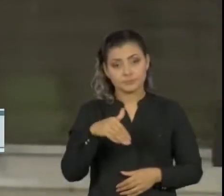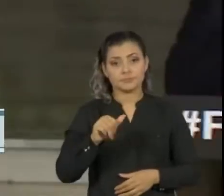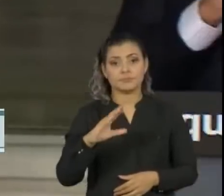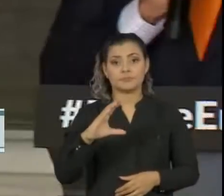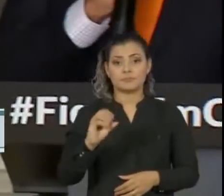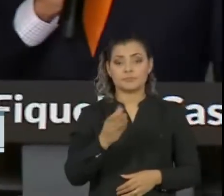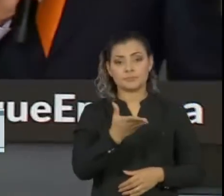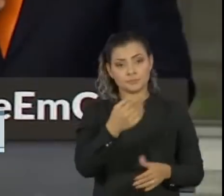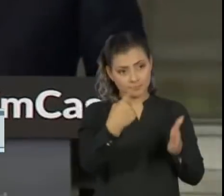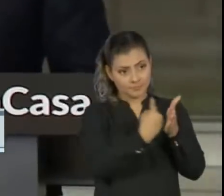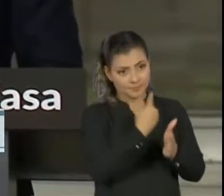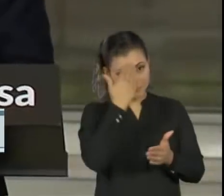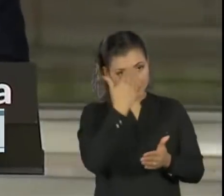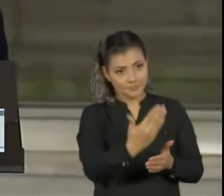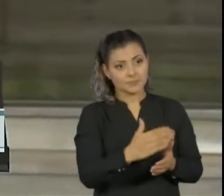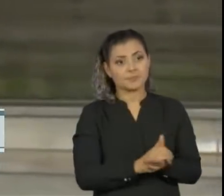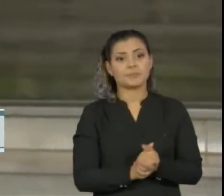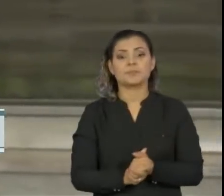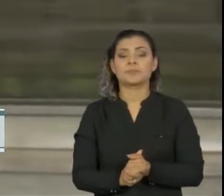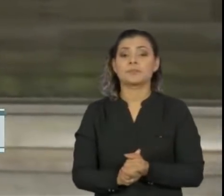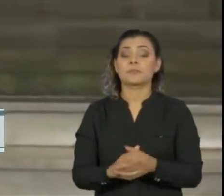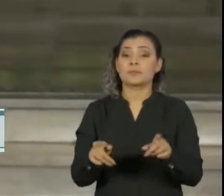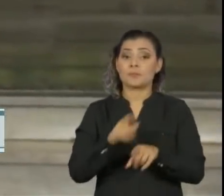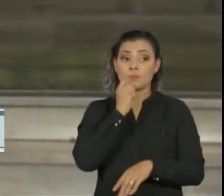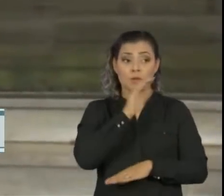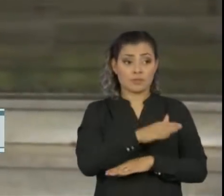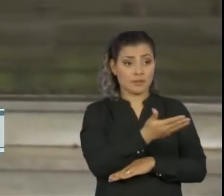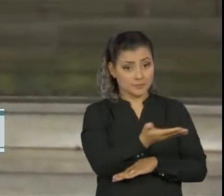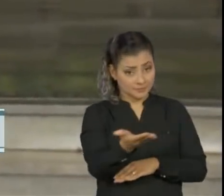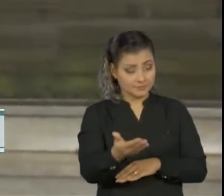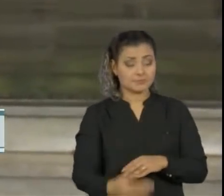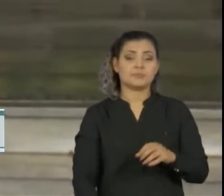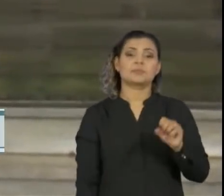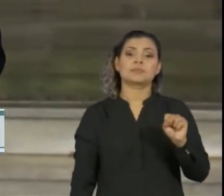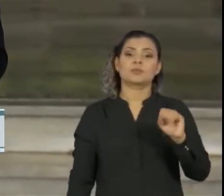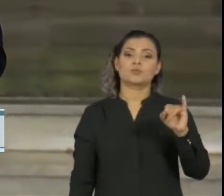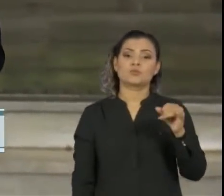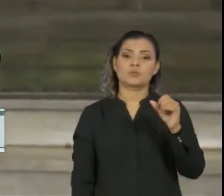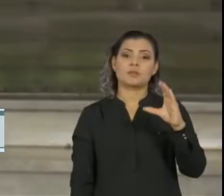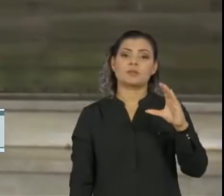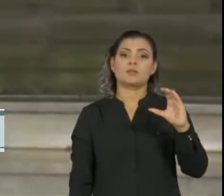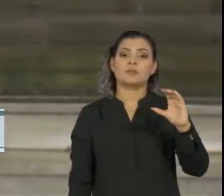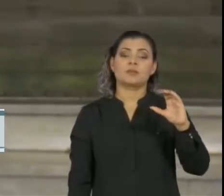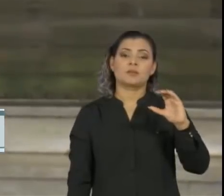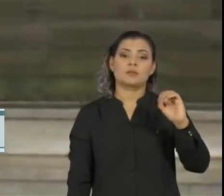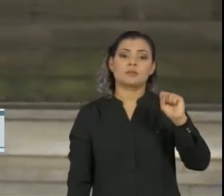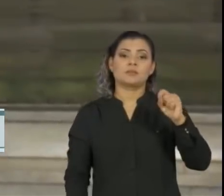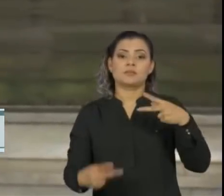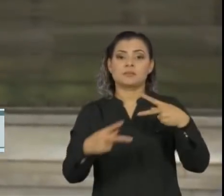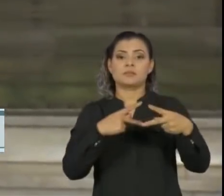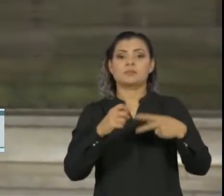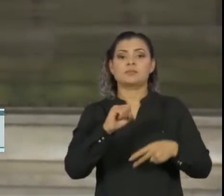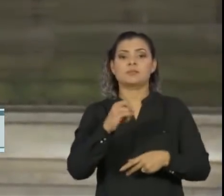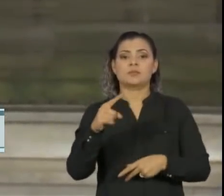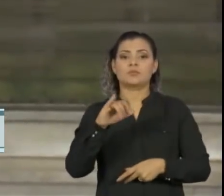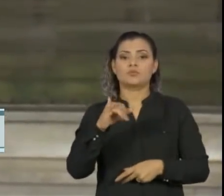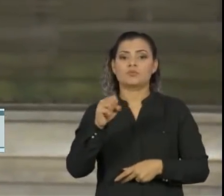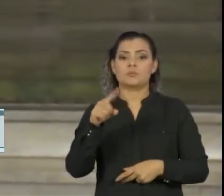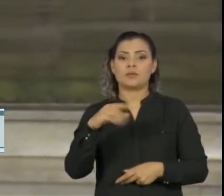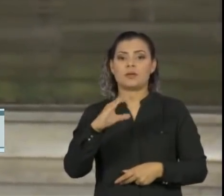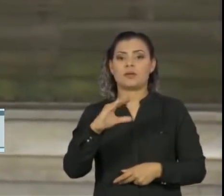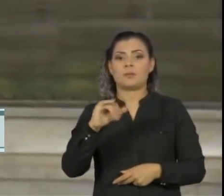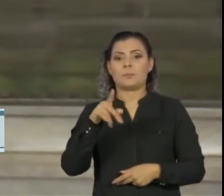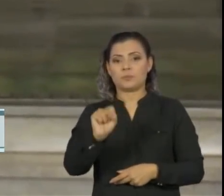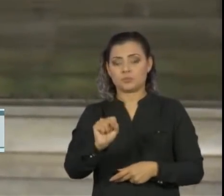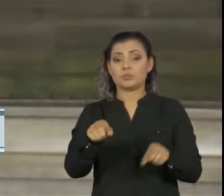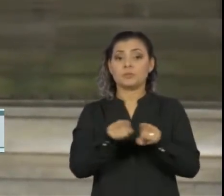Xandu, muito obrigado pela pergunta. Uma boa tarde para você aí em São José dos Campos. Seguimos aqui agora com mais 2 perguntas, antes